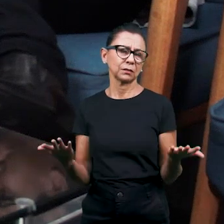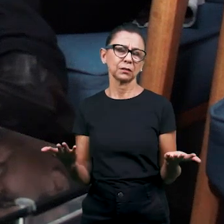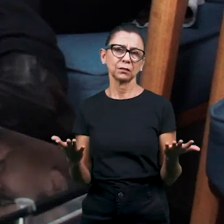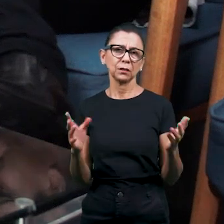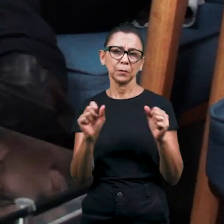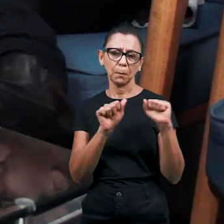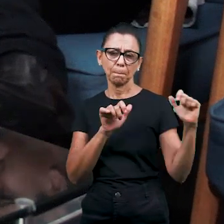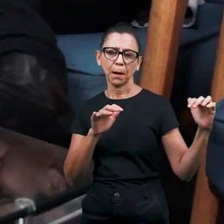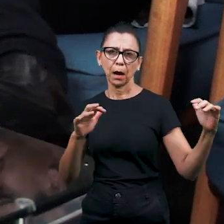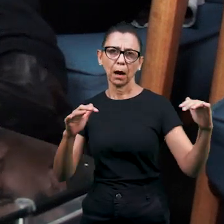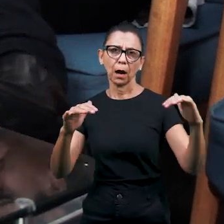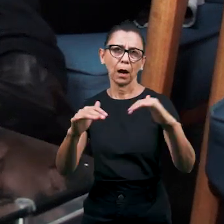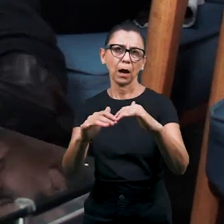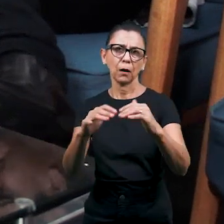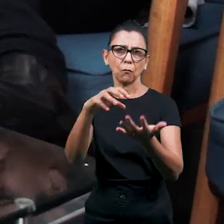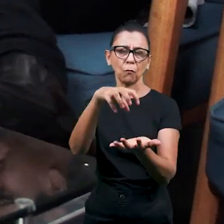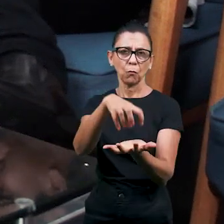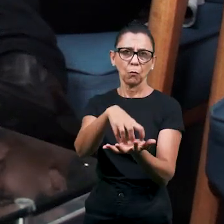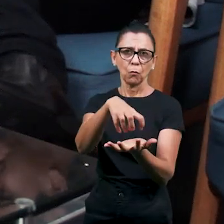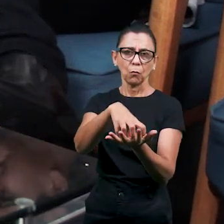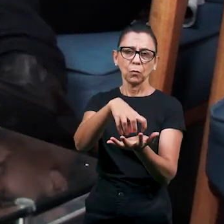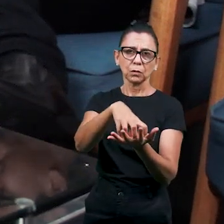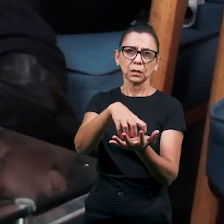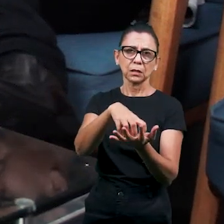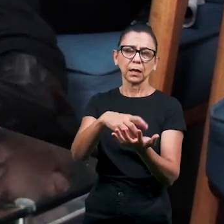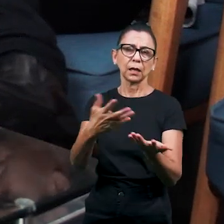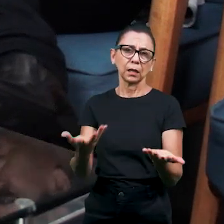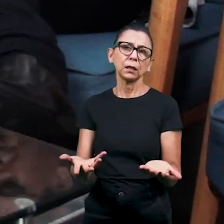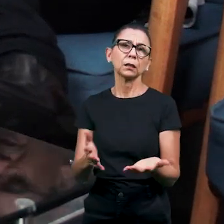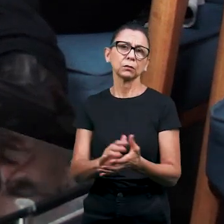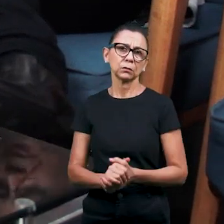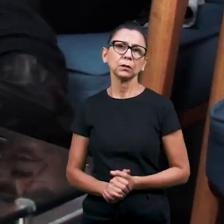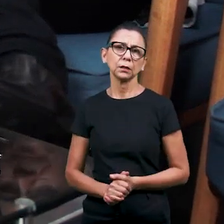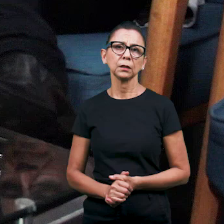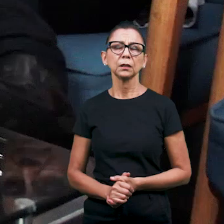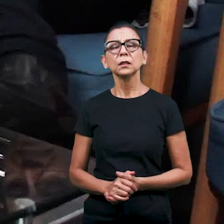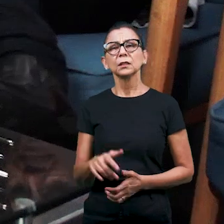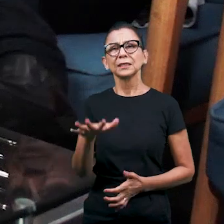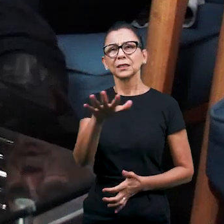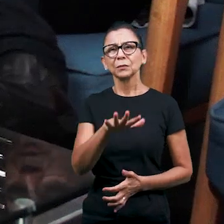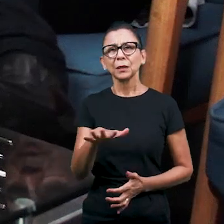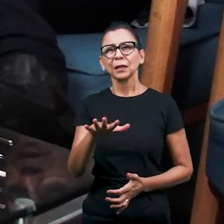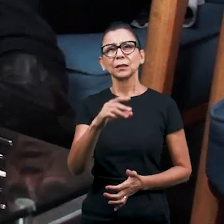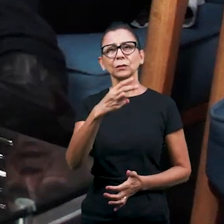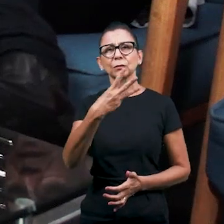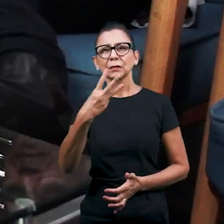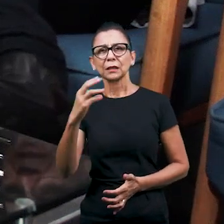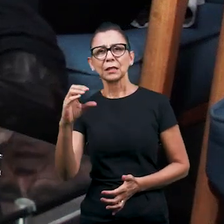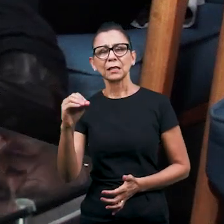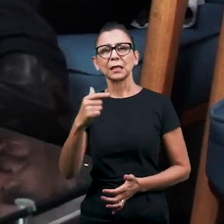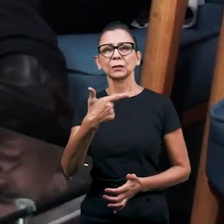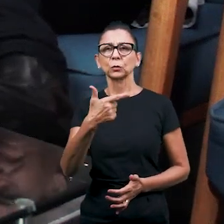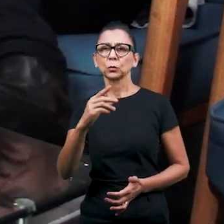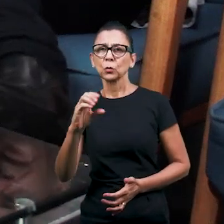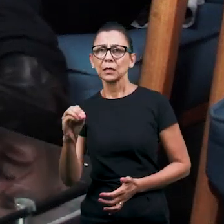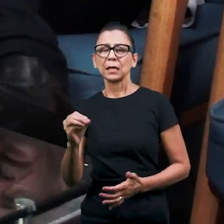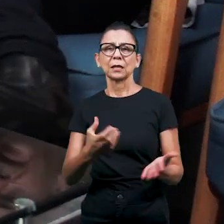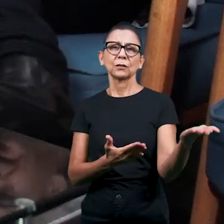de fragilidade. Mas se os amigos são espirituais, eles carregam. Eles ajudam. Eles ajudam, né? Muito bom.